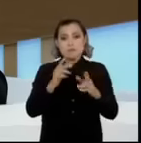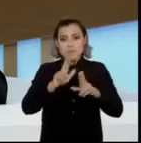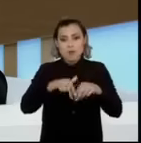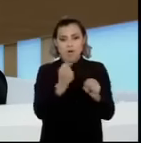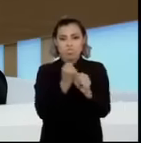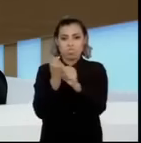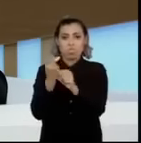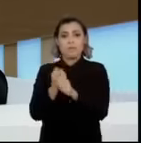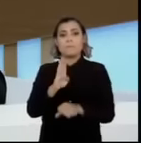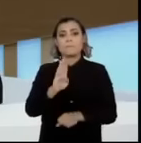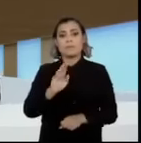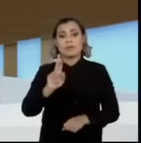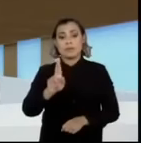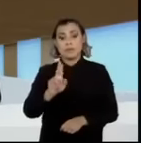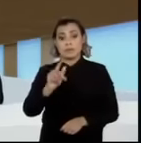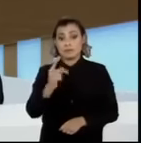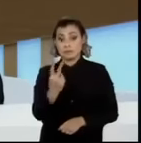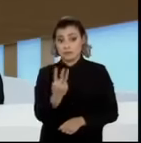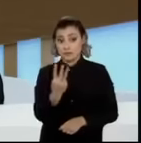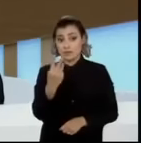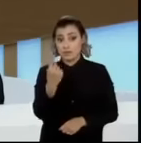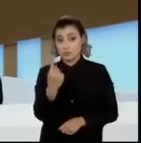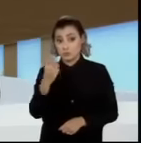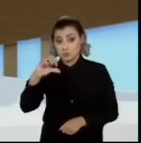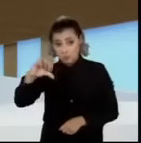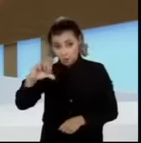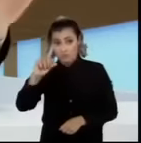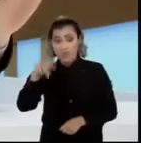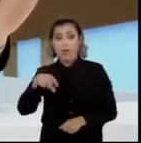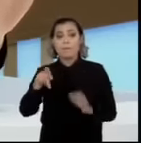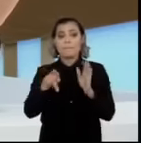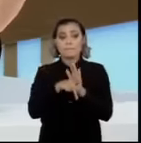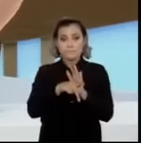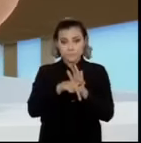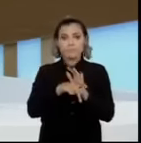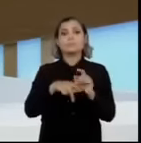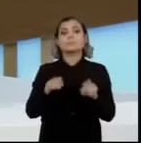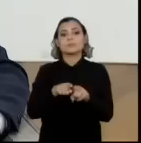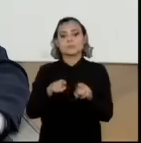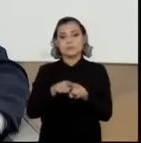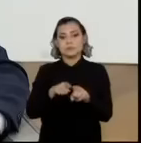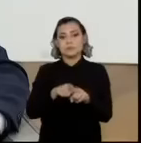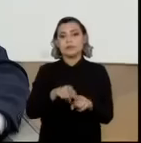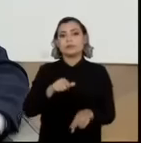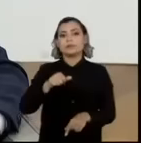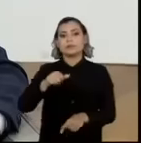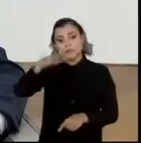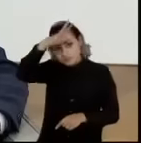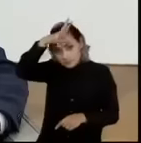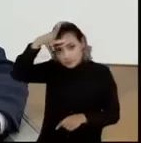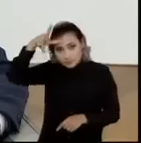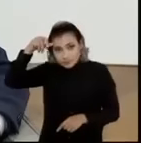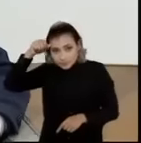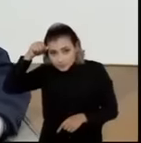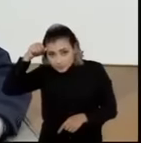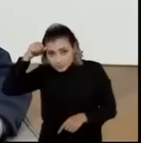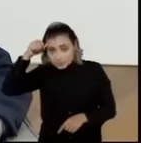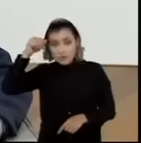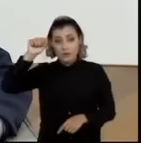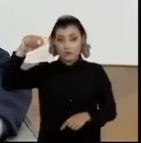referindo à BR-319, que vai ligar Manaus a Porto Velho. É uma velha